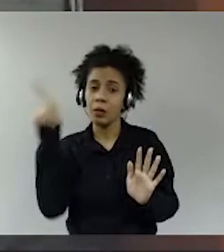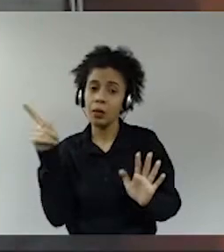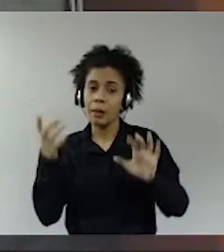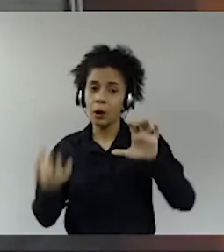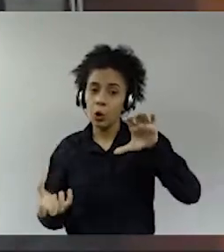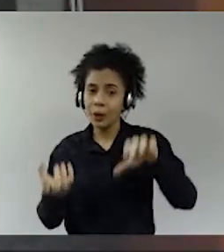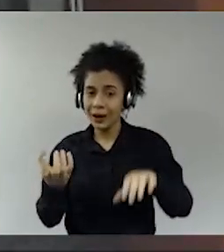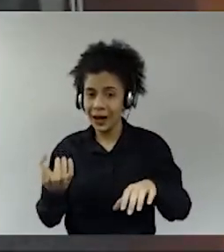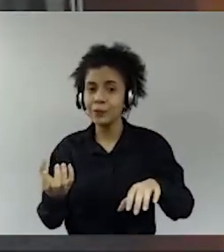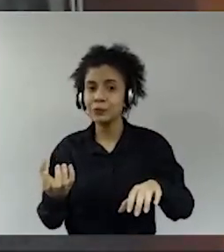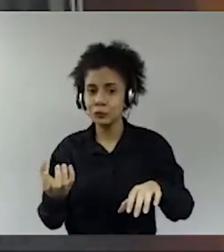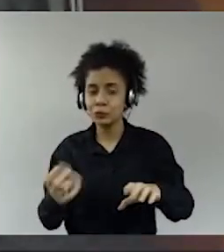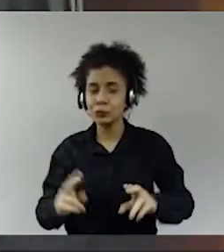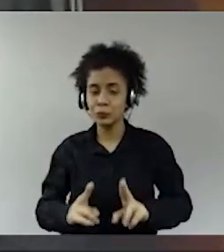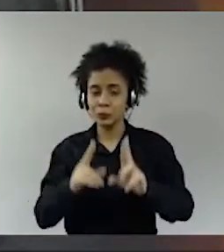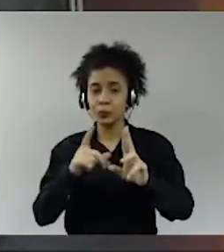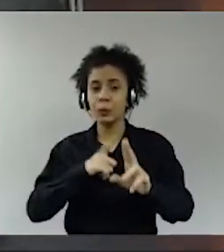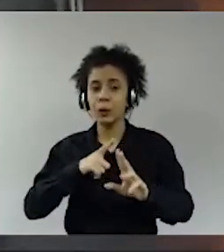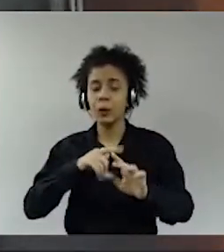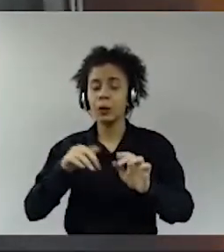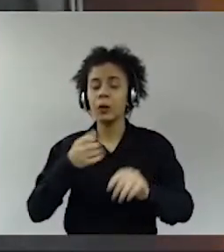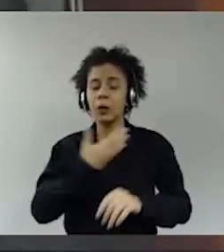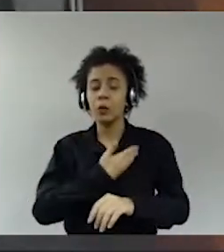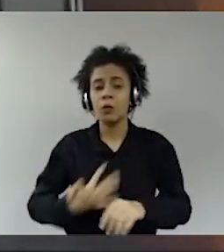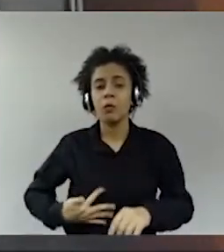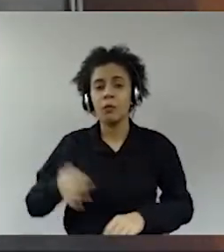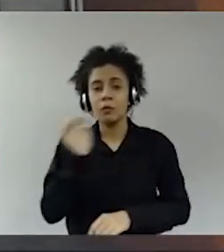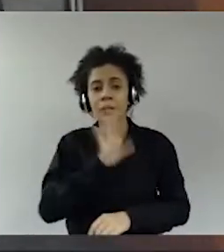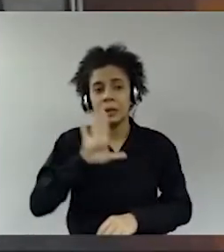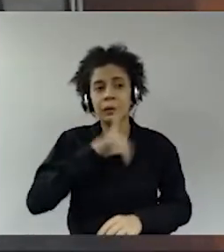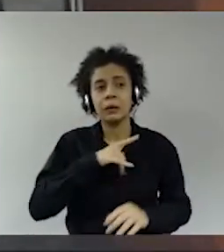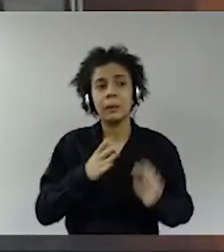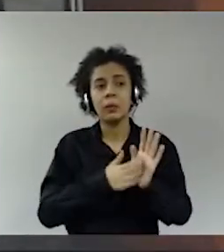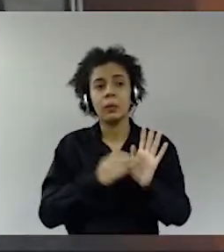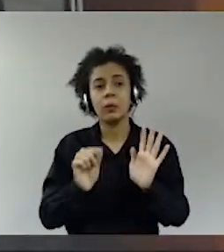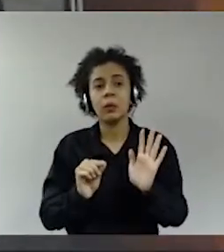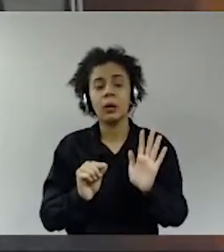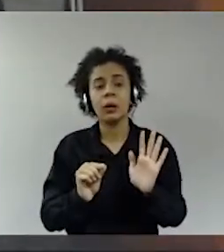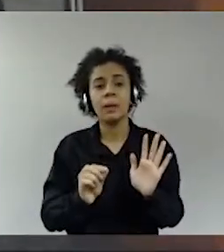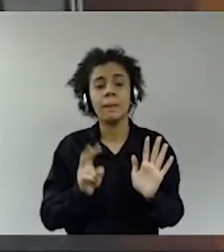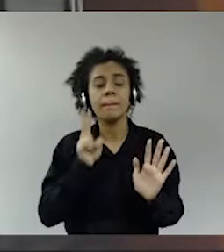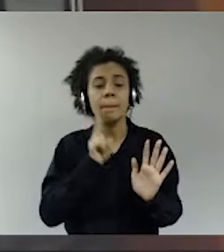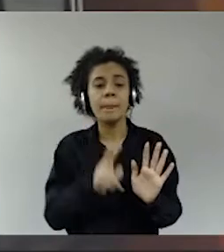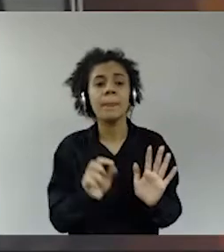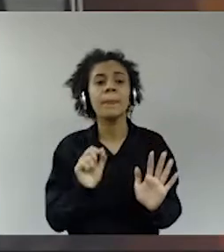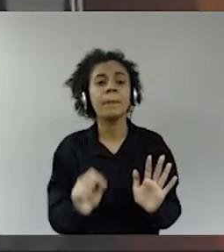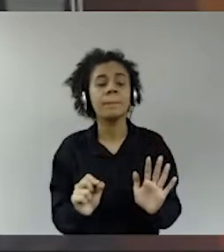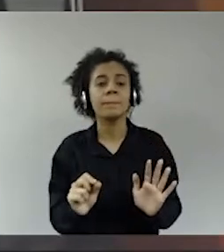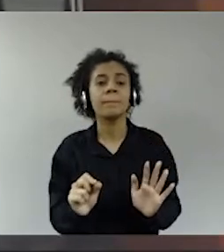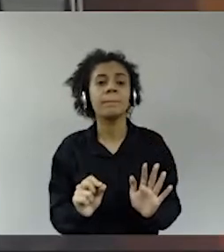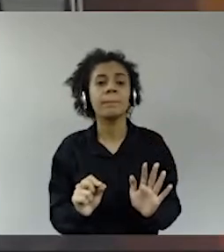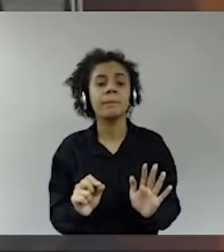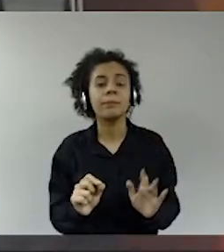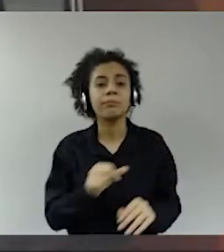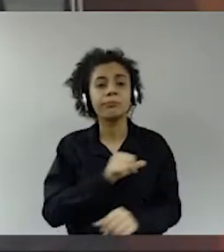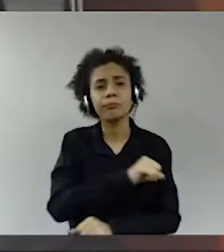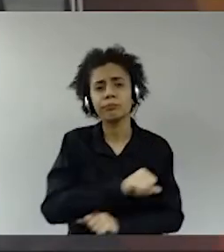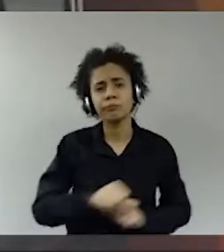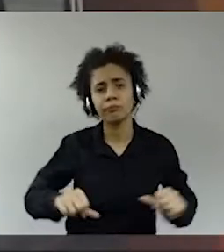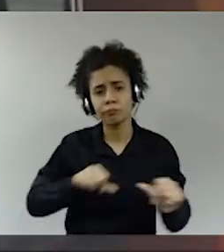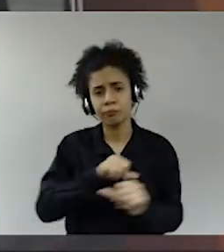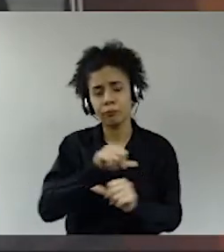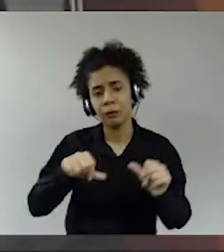Nacional pelo governo federal, agora na semana passada, que visa a alterar